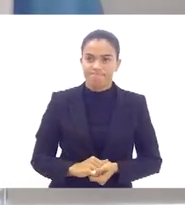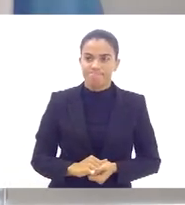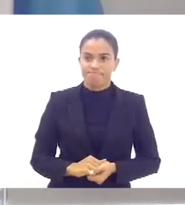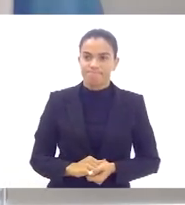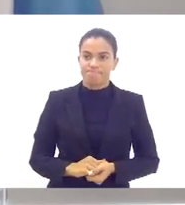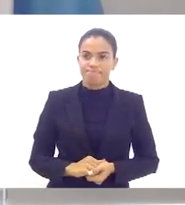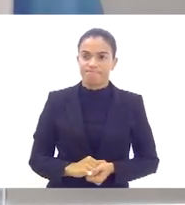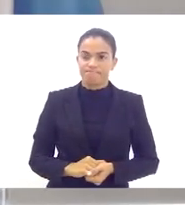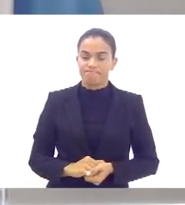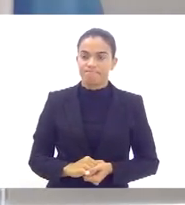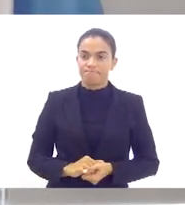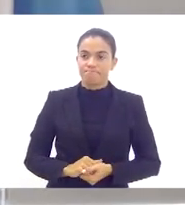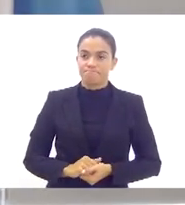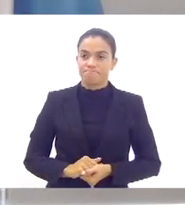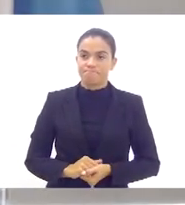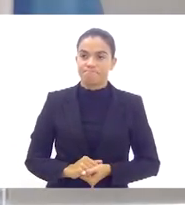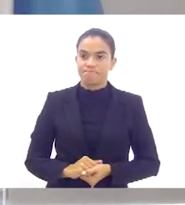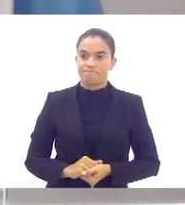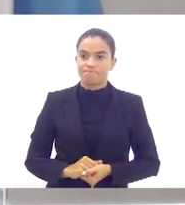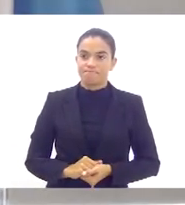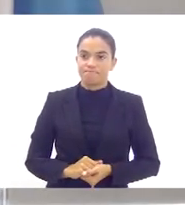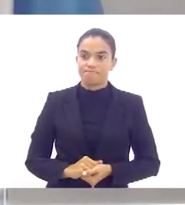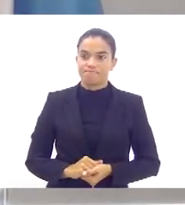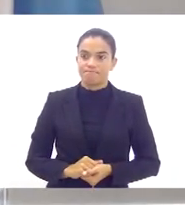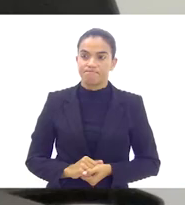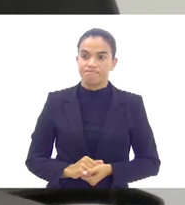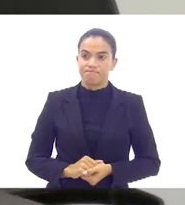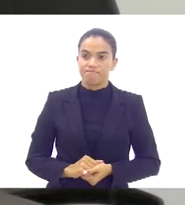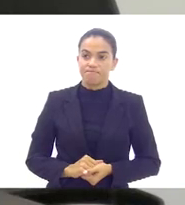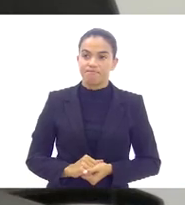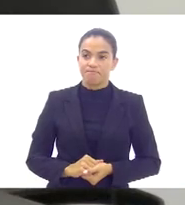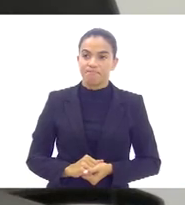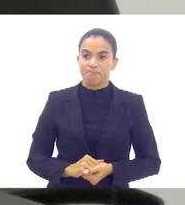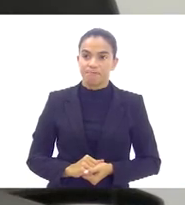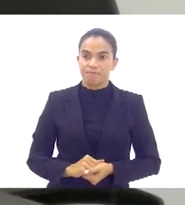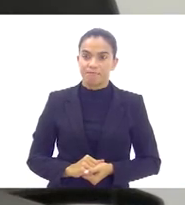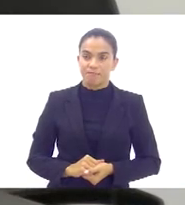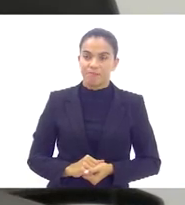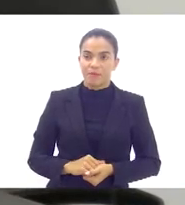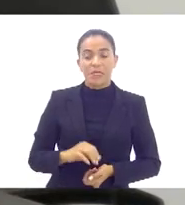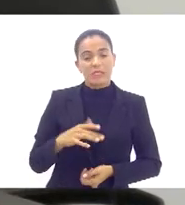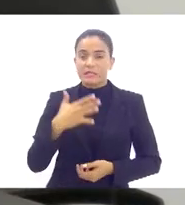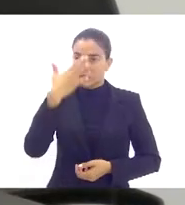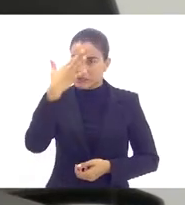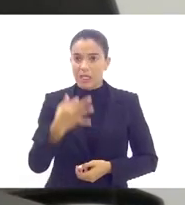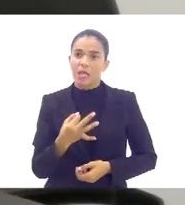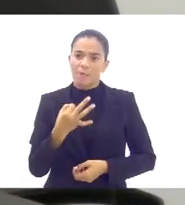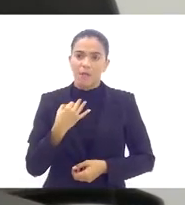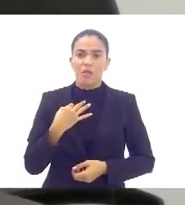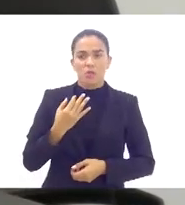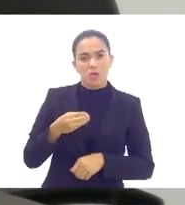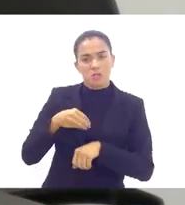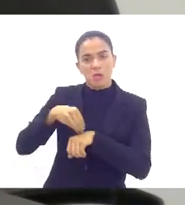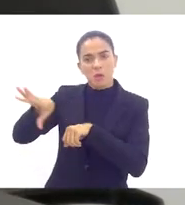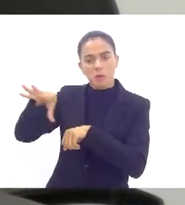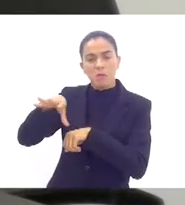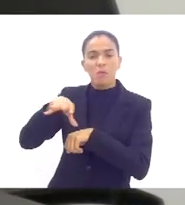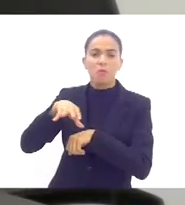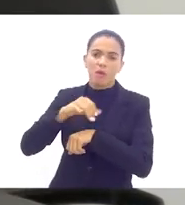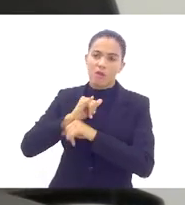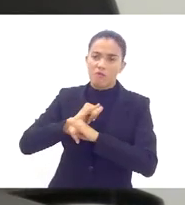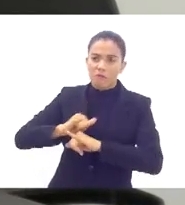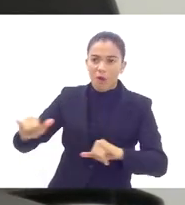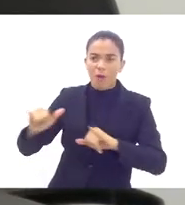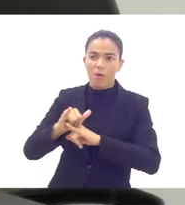A palavra, Júlio. Se nos depararmos com alguma coisa assim, certamente comunicaremos às autoridades. Mas